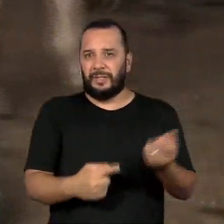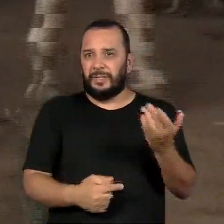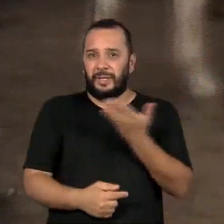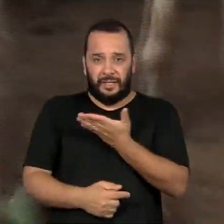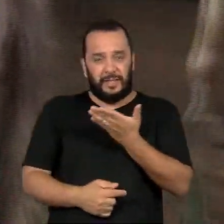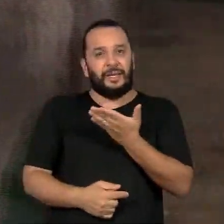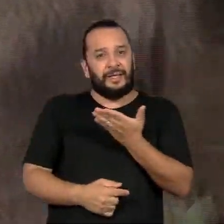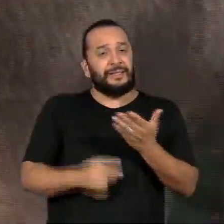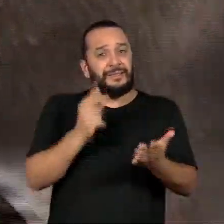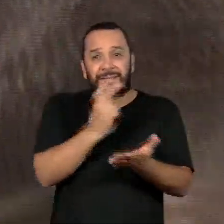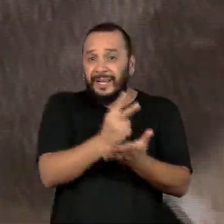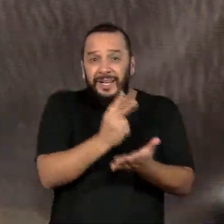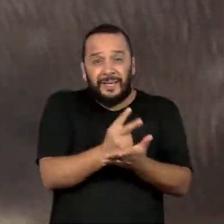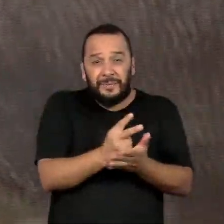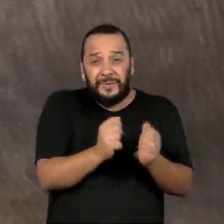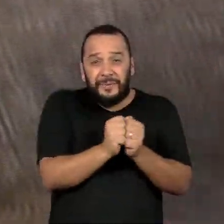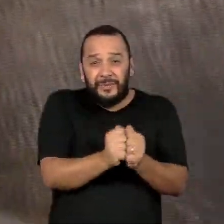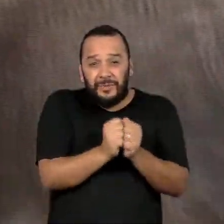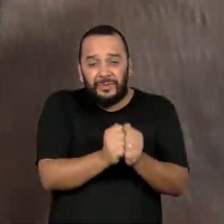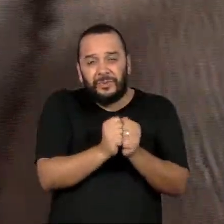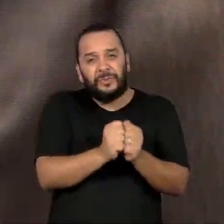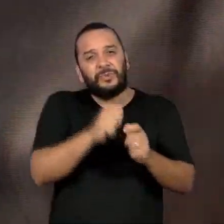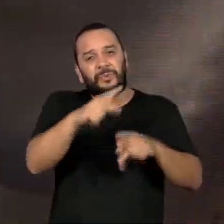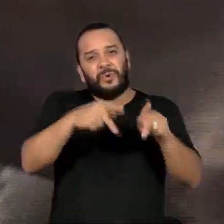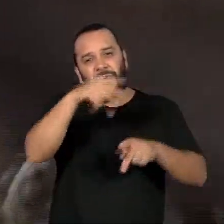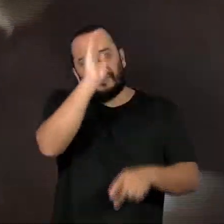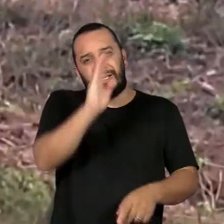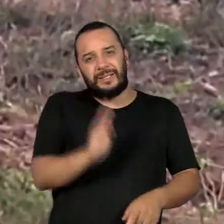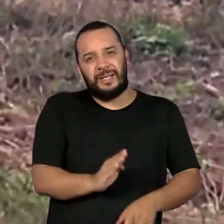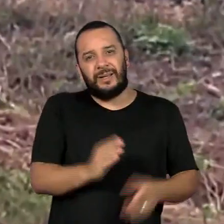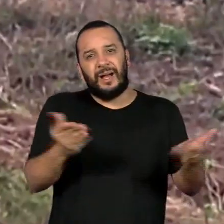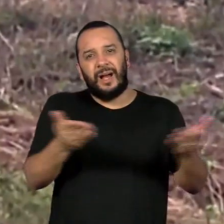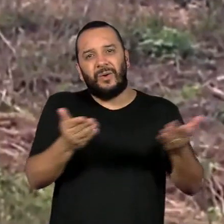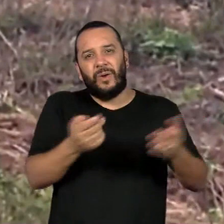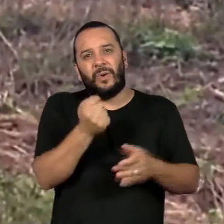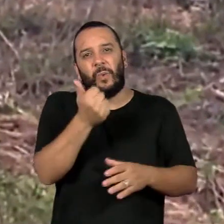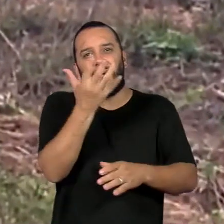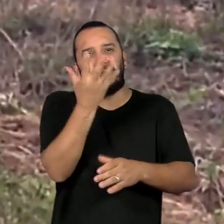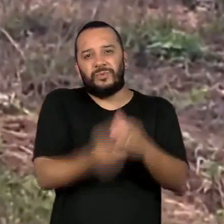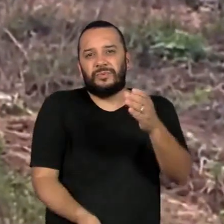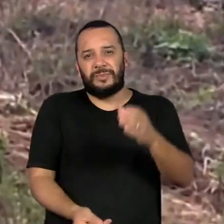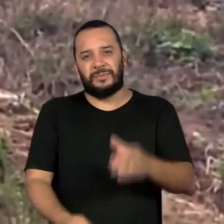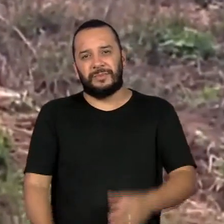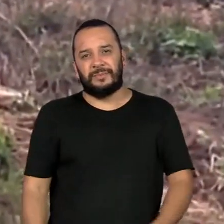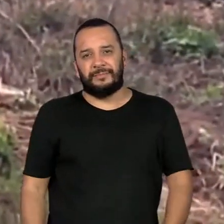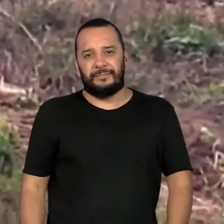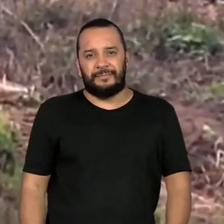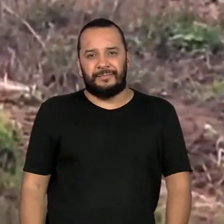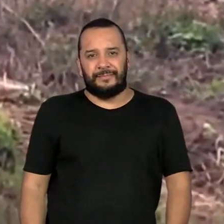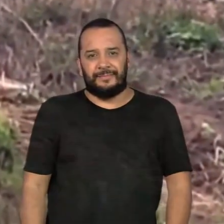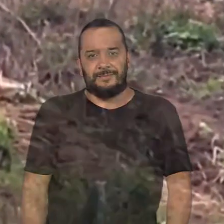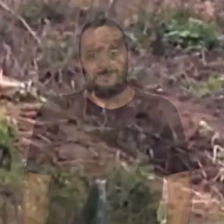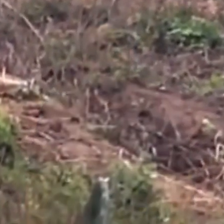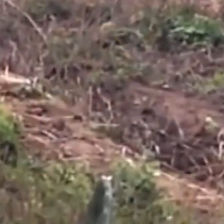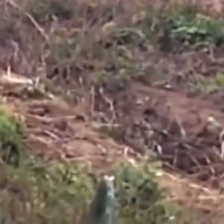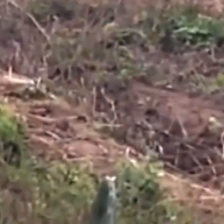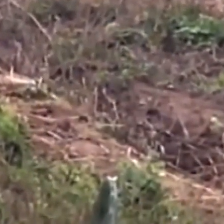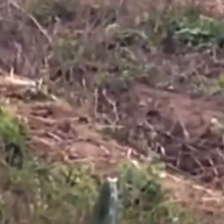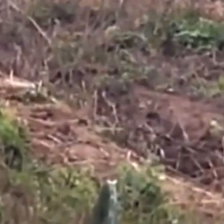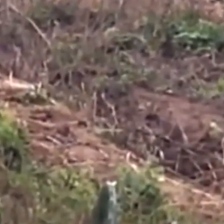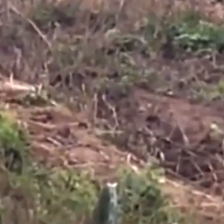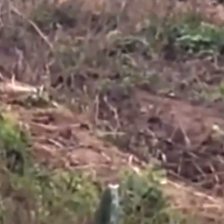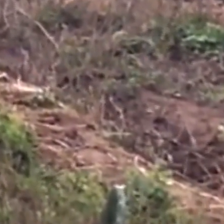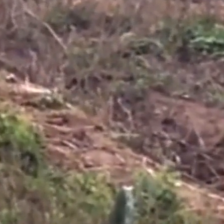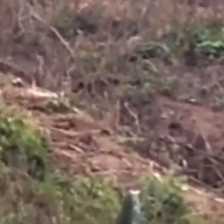cotidiano dos brasileiros. Aceitar nossa homenagem ao jumento, nosso irmão. Hom, hom,